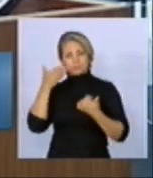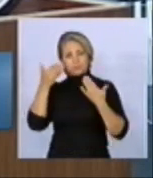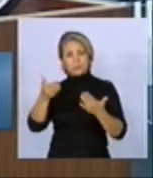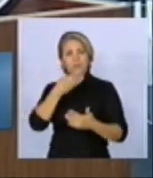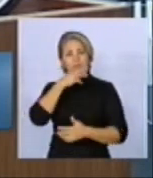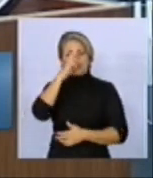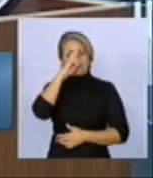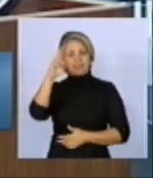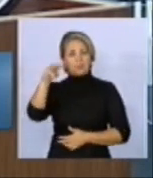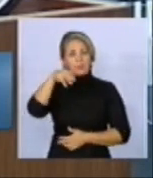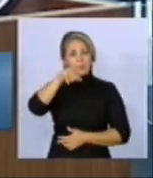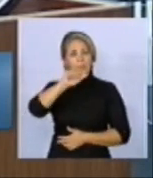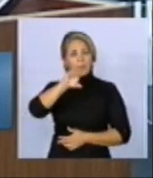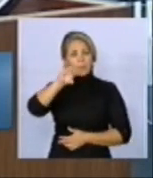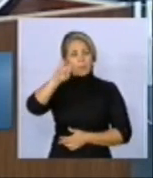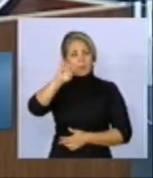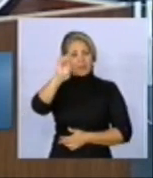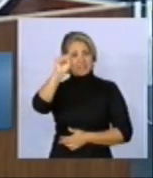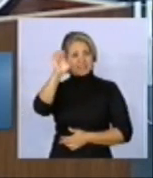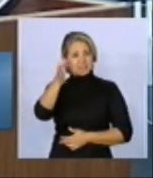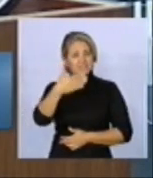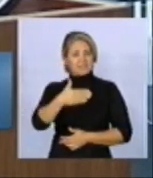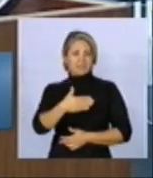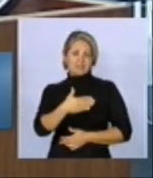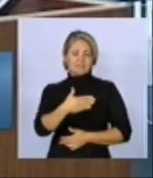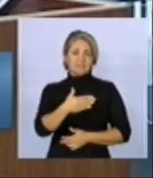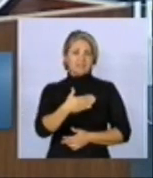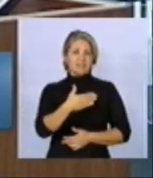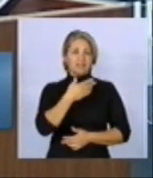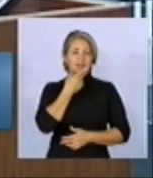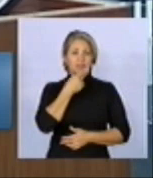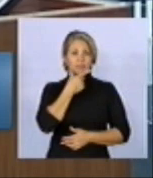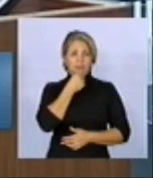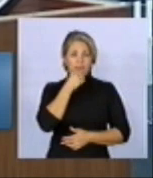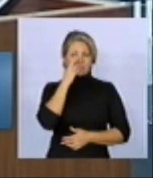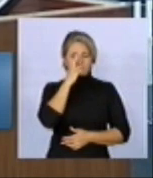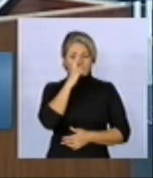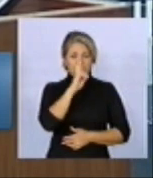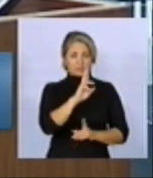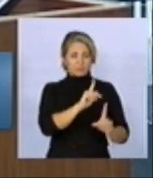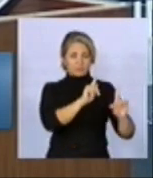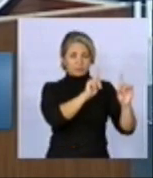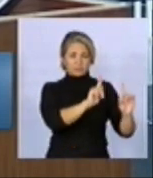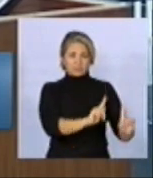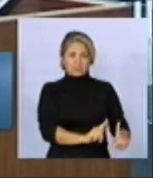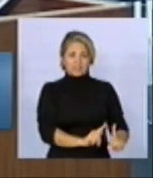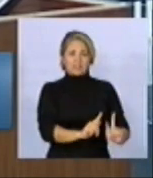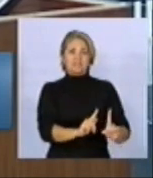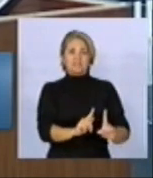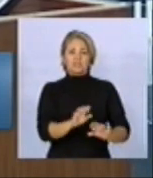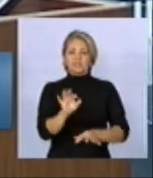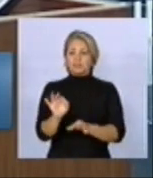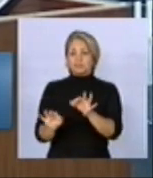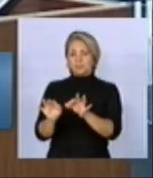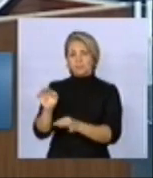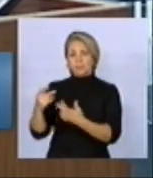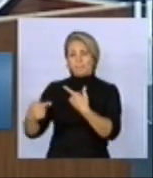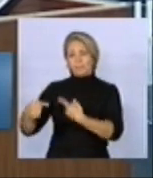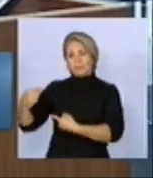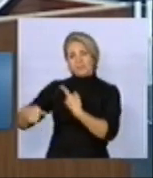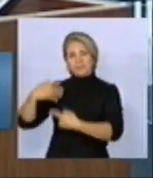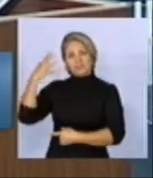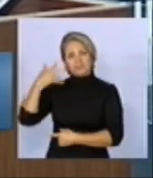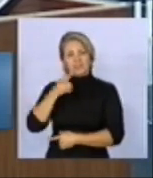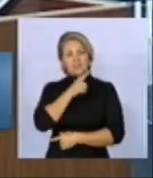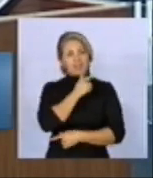Moisés savian gerente de políticas agroambientais do Ministério do meio ambiente